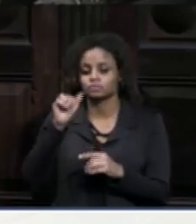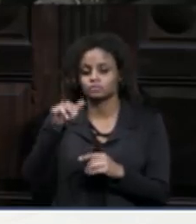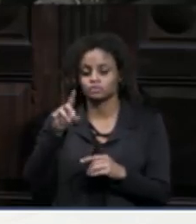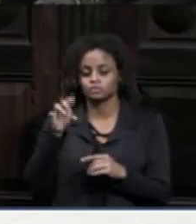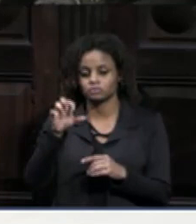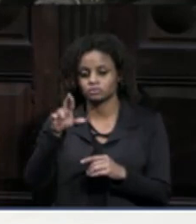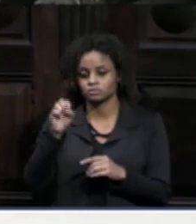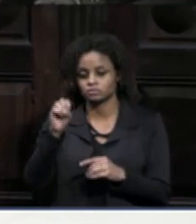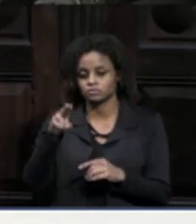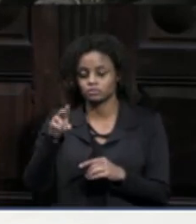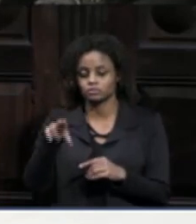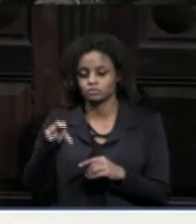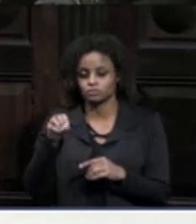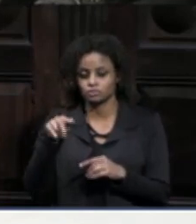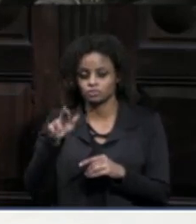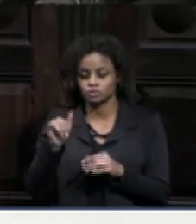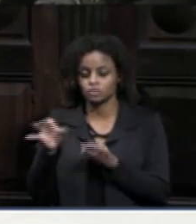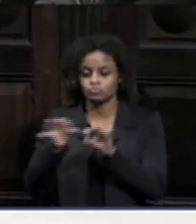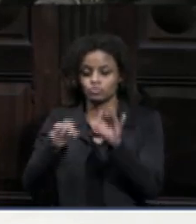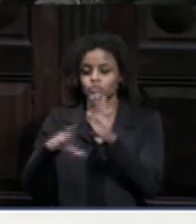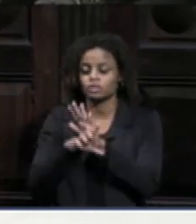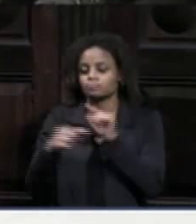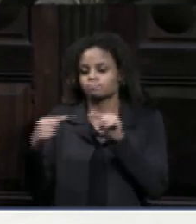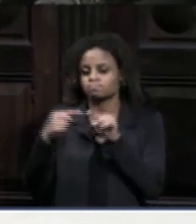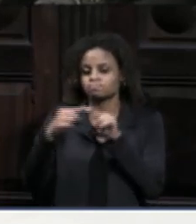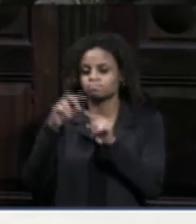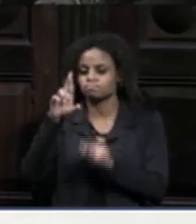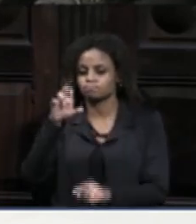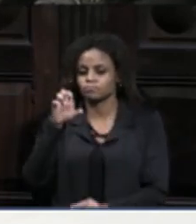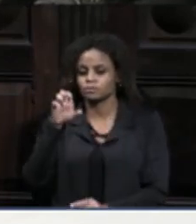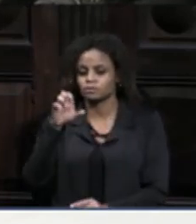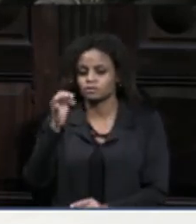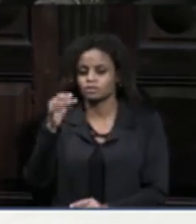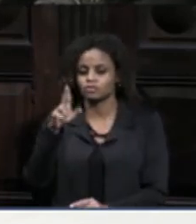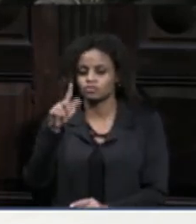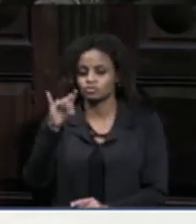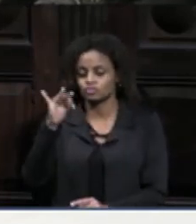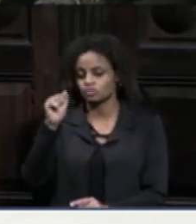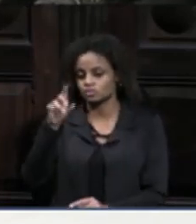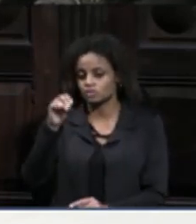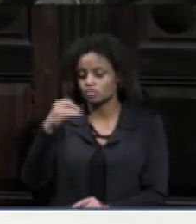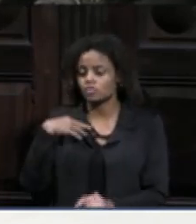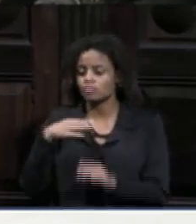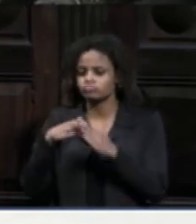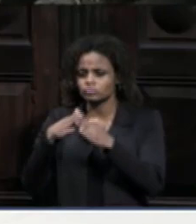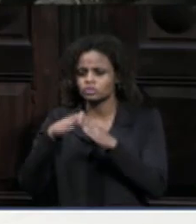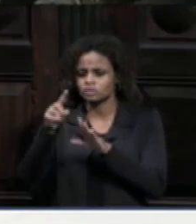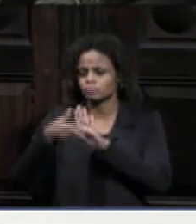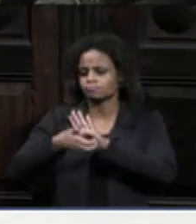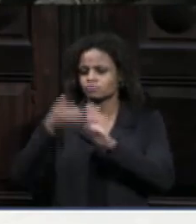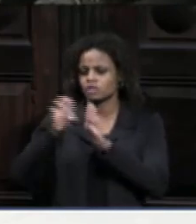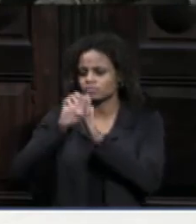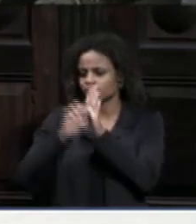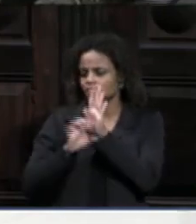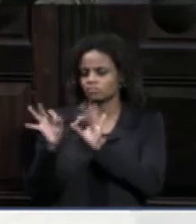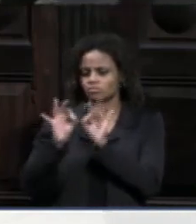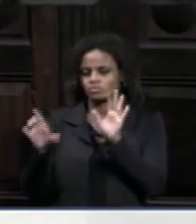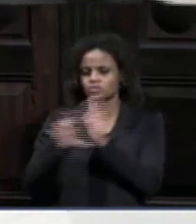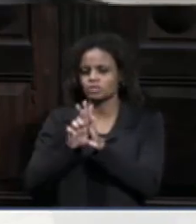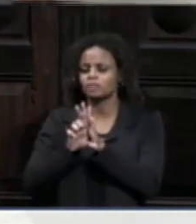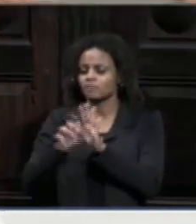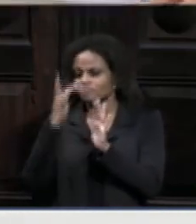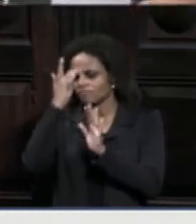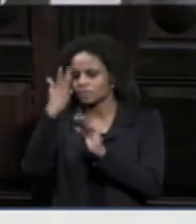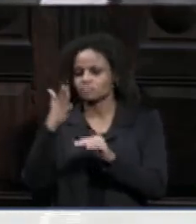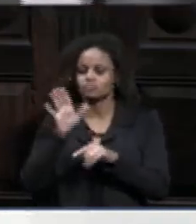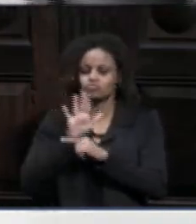quero registrar o meu pedido de retirada da emenda ao projeto, a fim de facilitar a sua